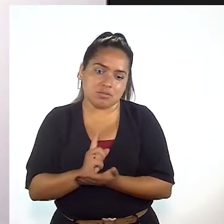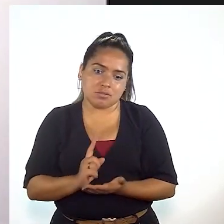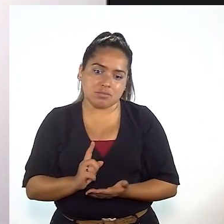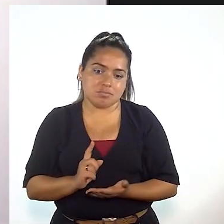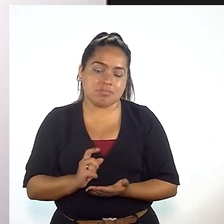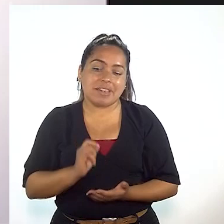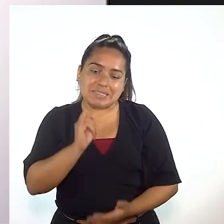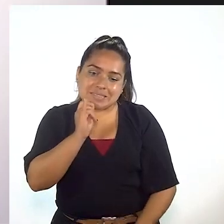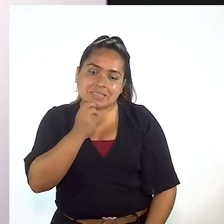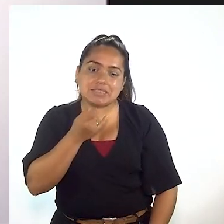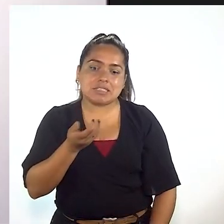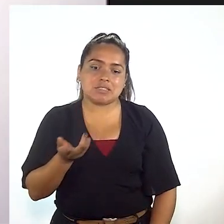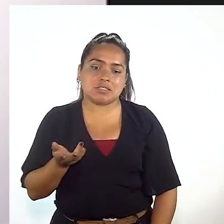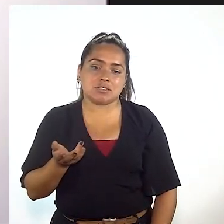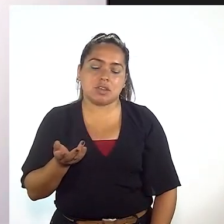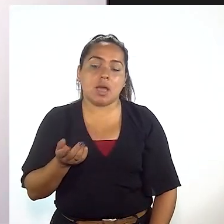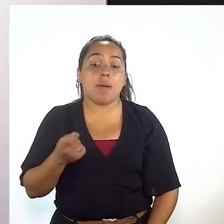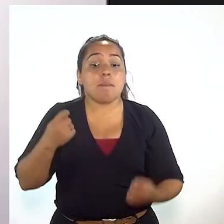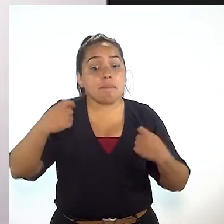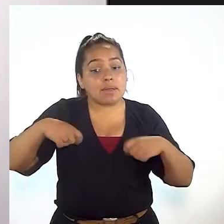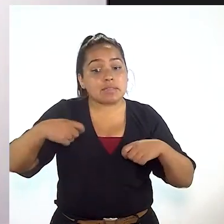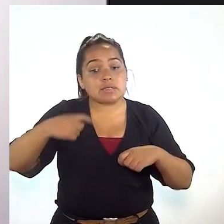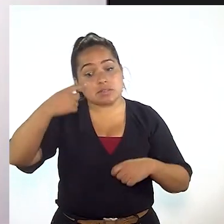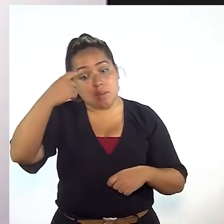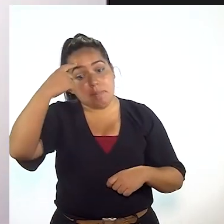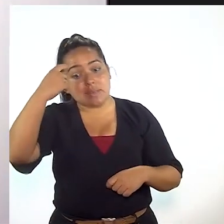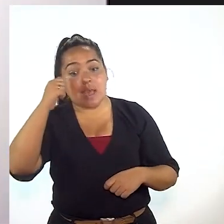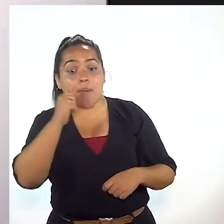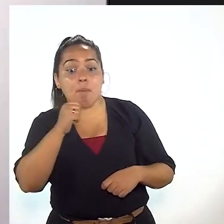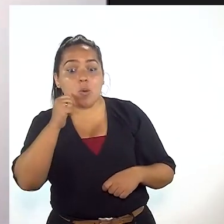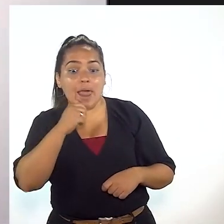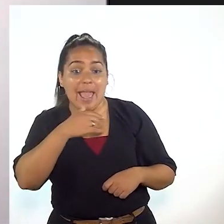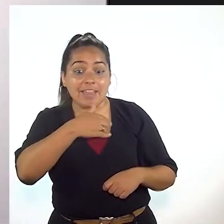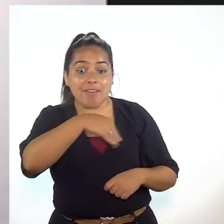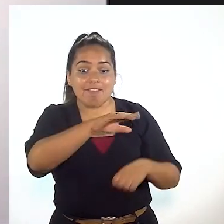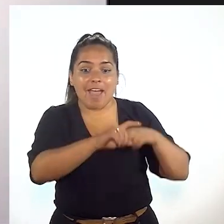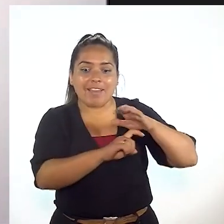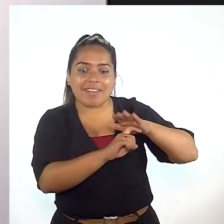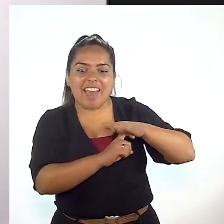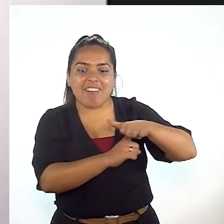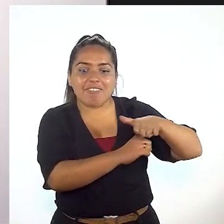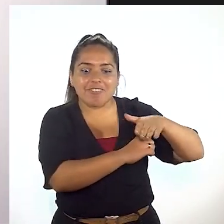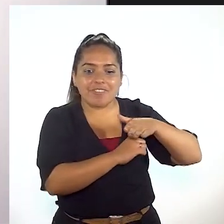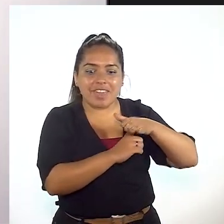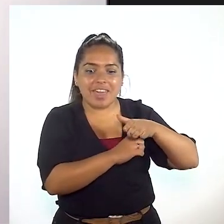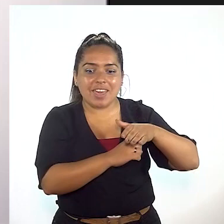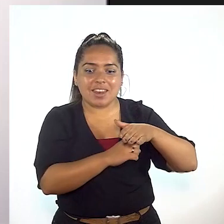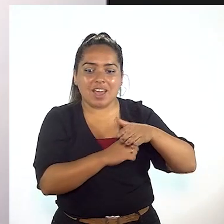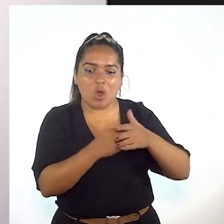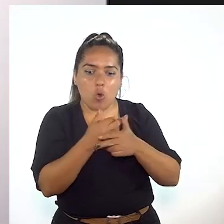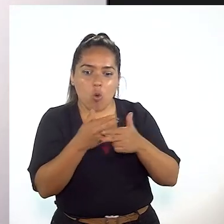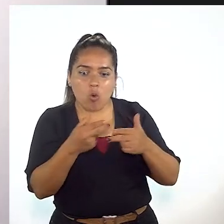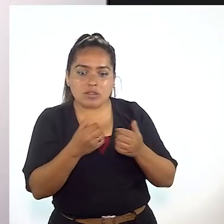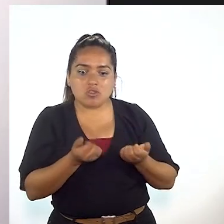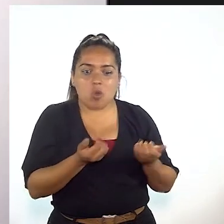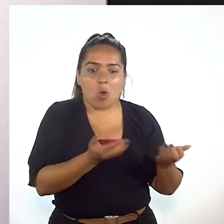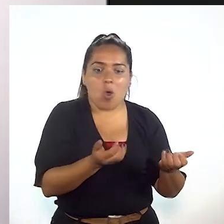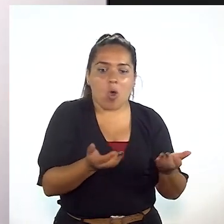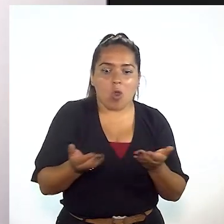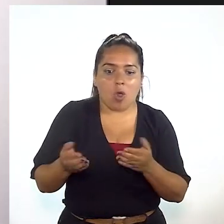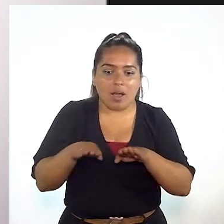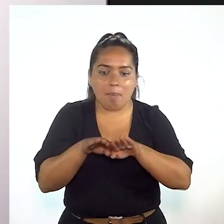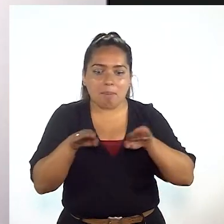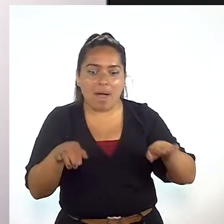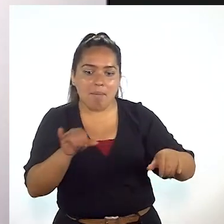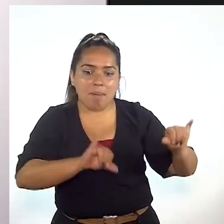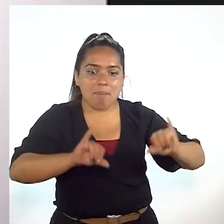estadual, Rio de Janeiro, falando assim, né? A gente também podia pensar um pouquinho mais nas empreendedoras, nas artesãs, nas mulheres que estão indo para as